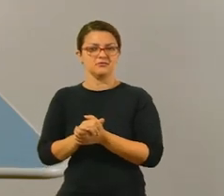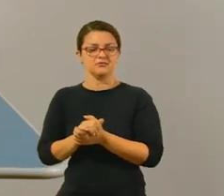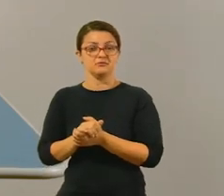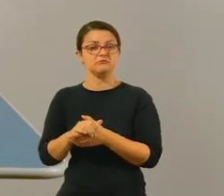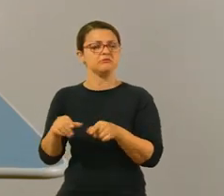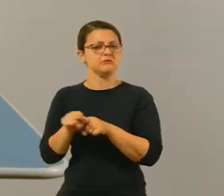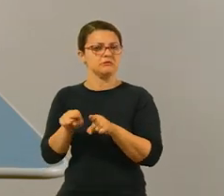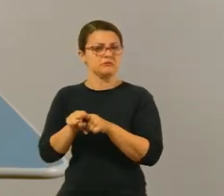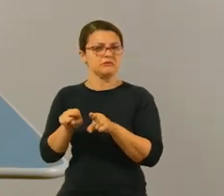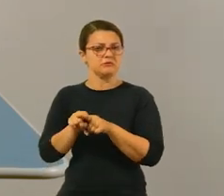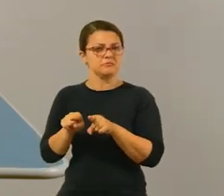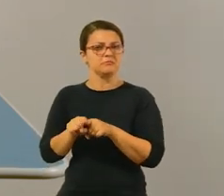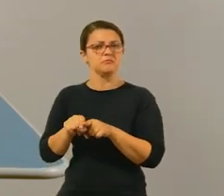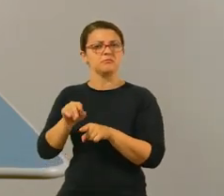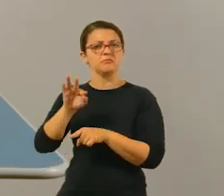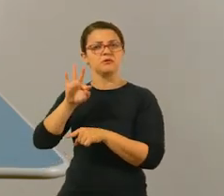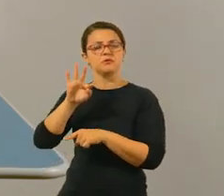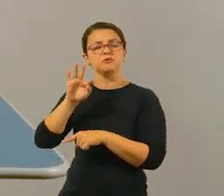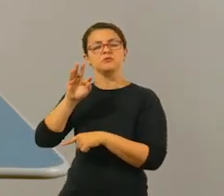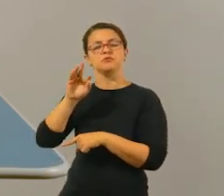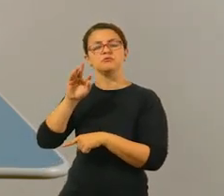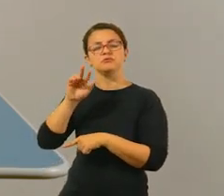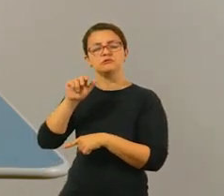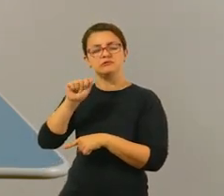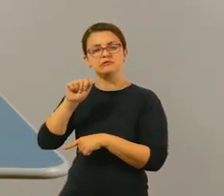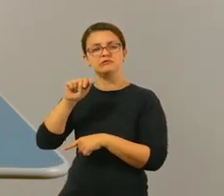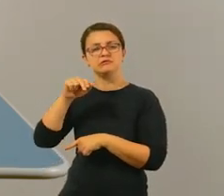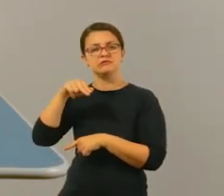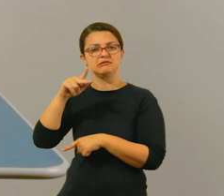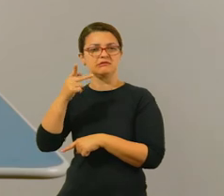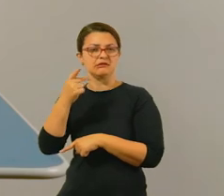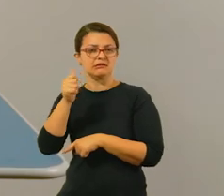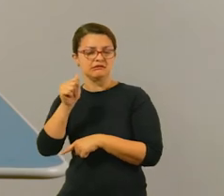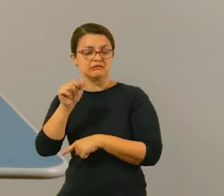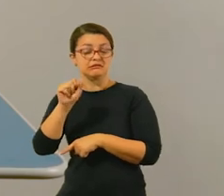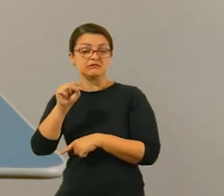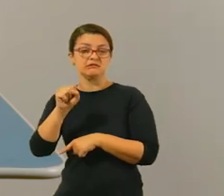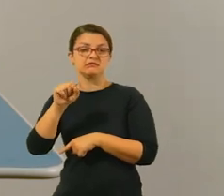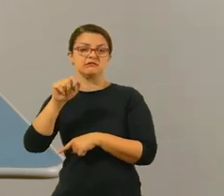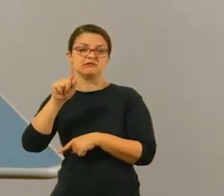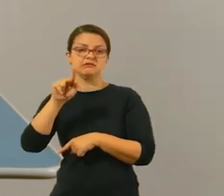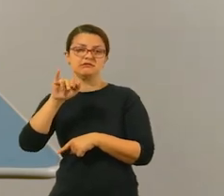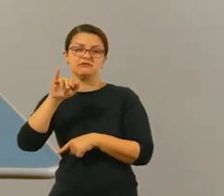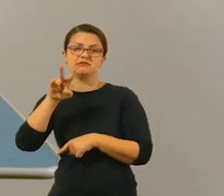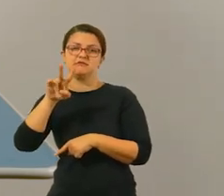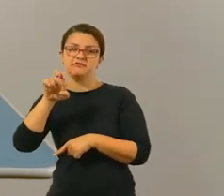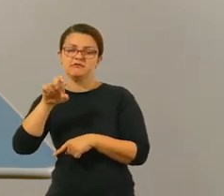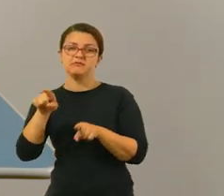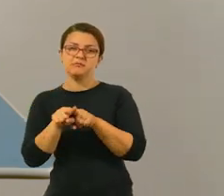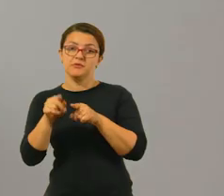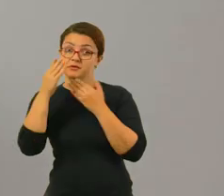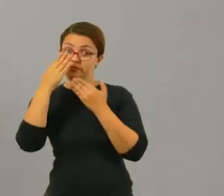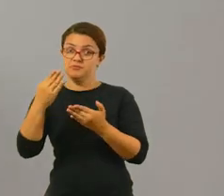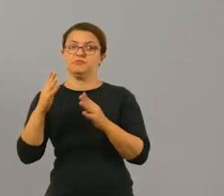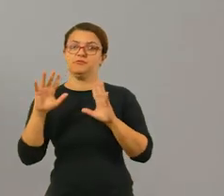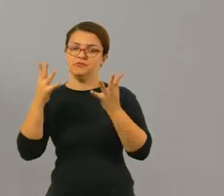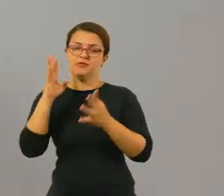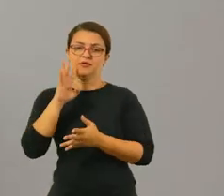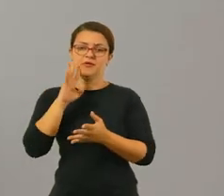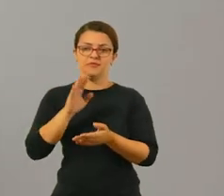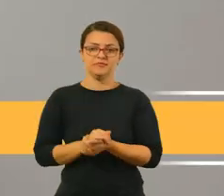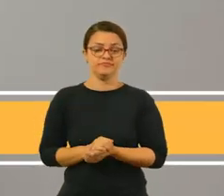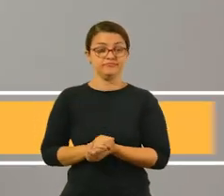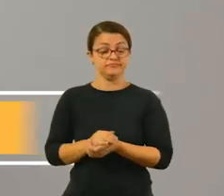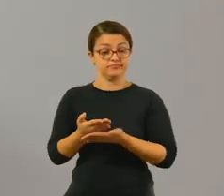Então aproveitem não só os filhos, mas os pais também para aprender um pouquinho mais e ampliar o seu universo cultural. Então Lição